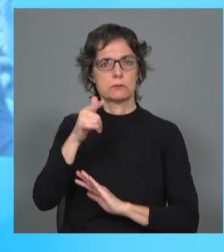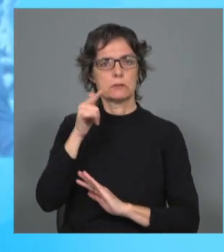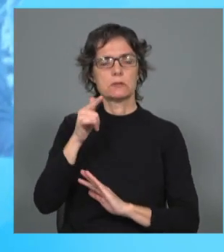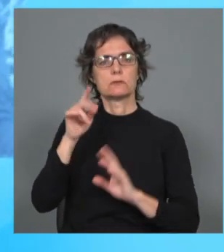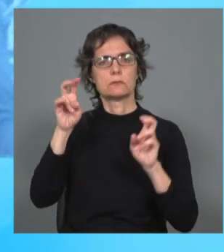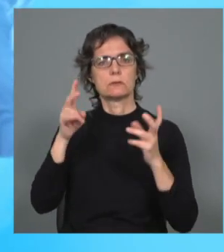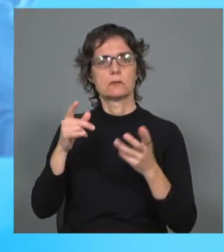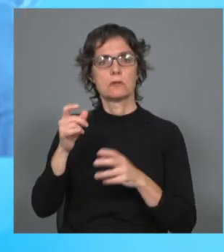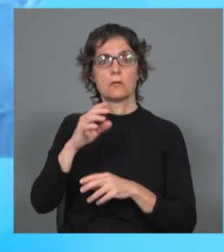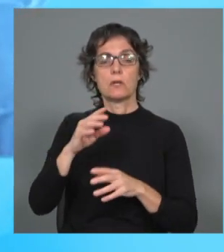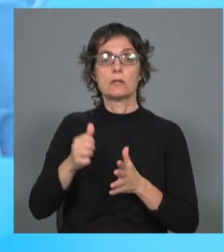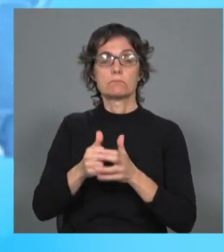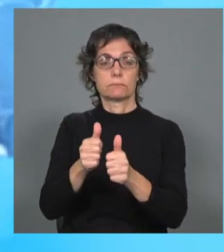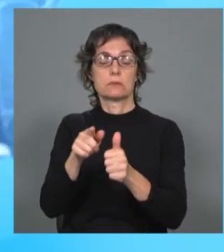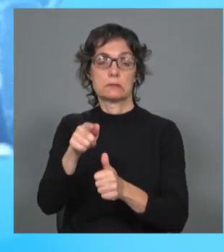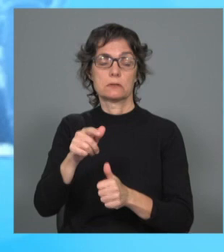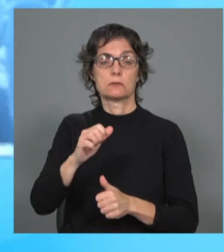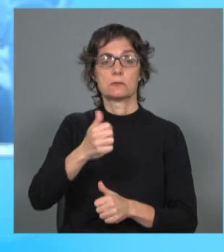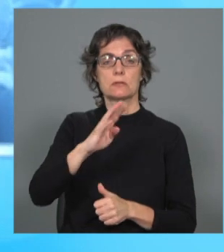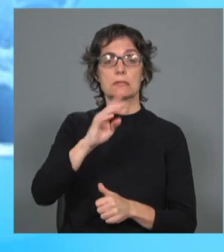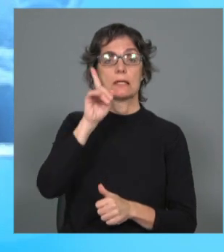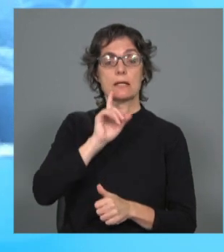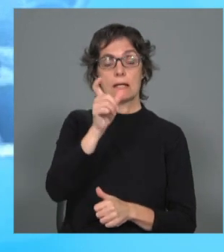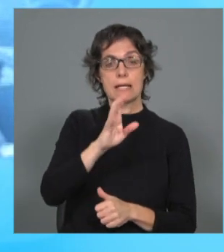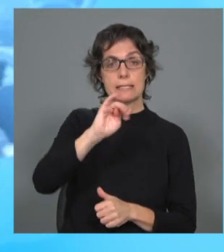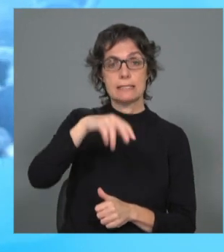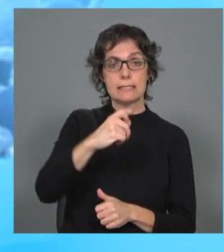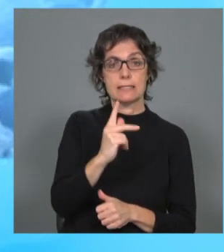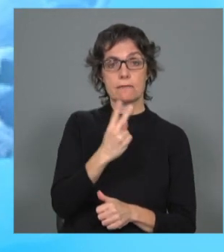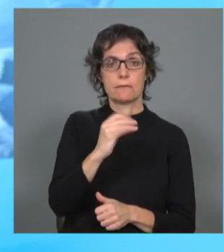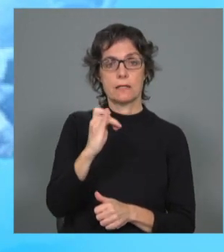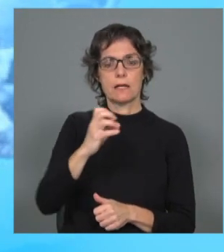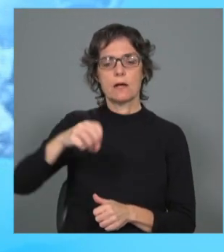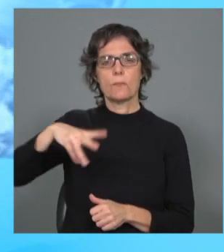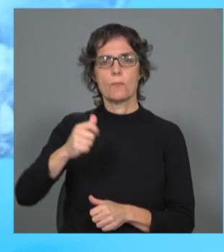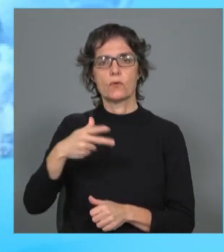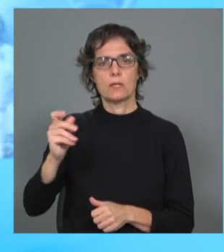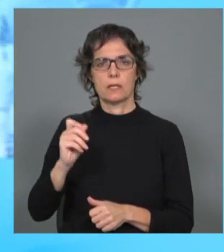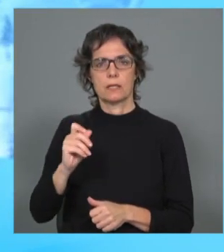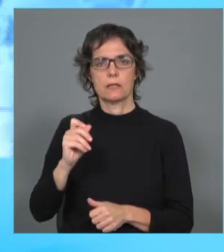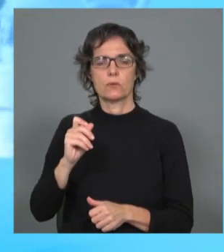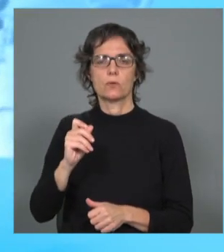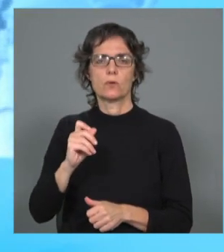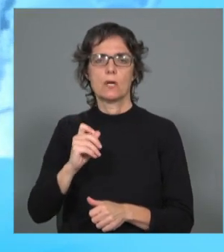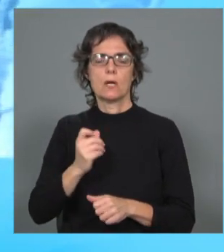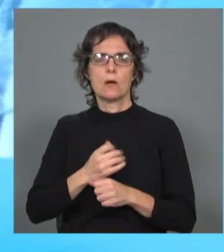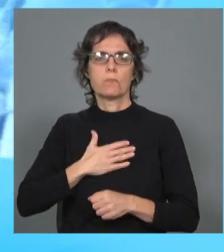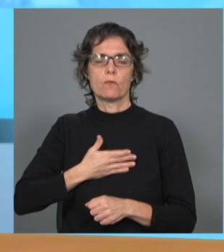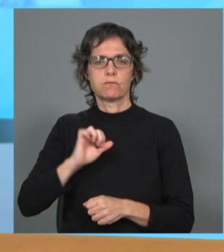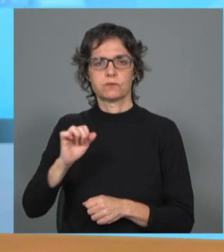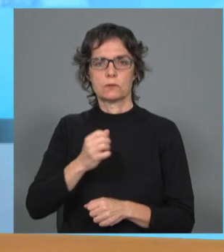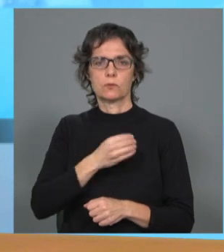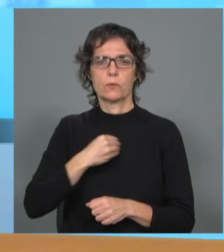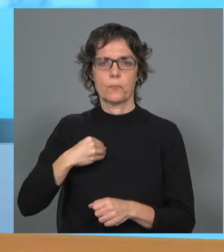por Sílvia Monteiro, médica cardiologista, que está hoje connosco e cuja presença agradecemos. Muito boa tarde. Obrigado